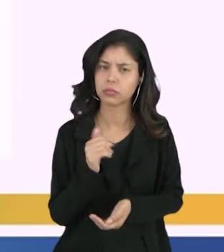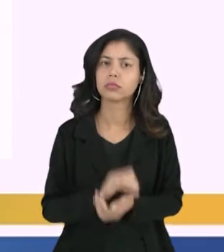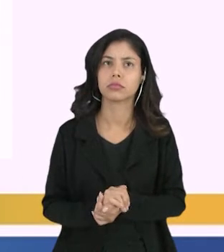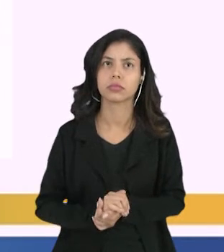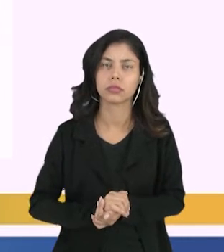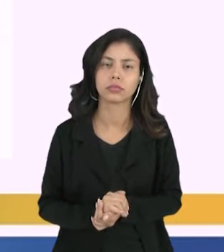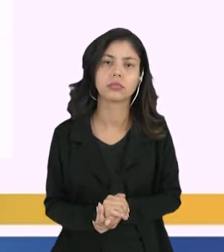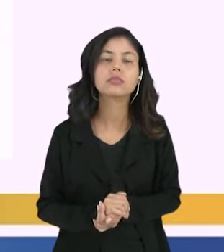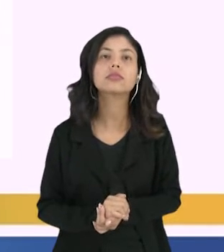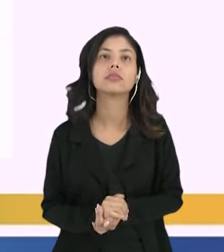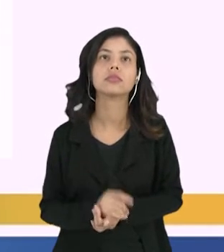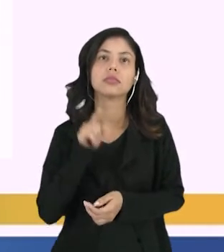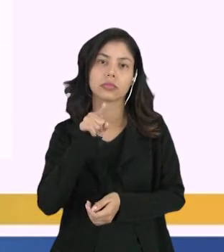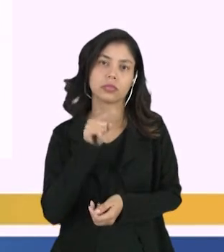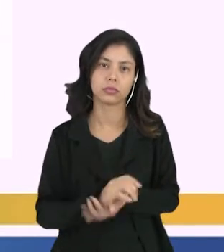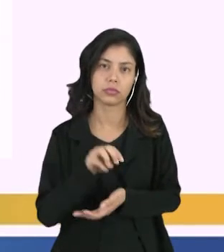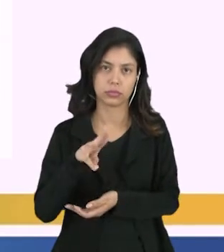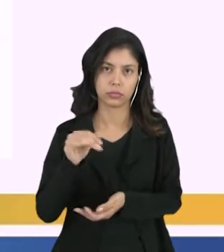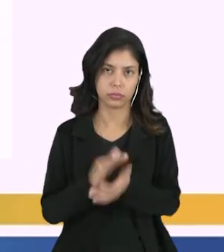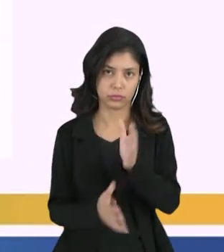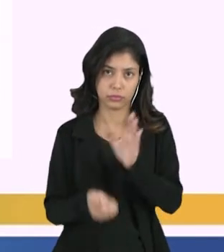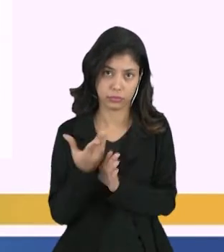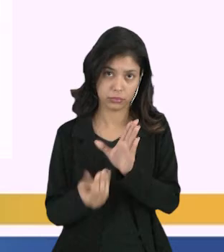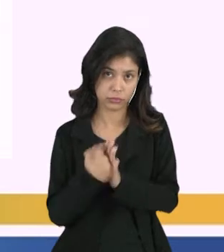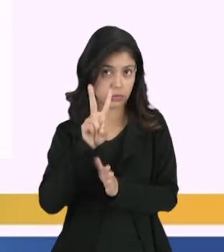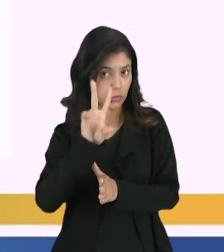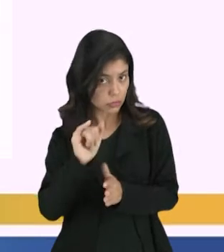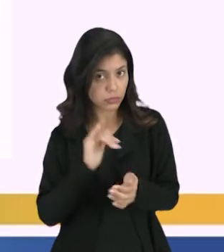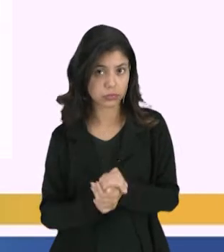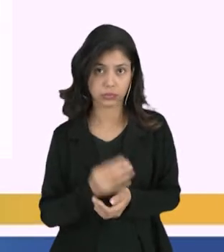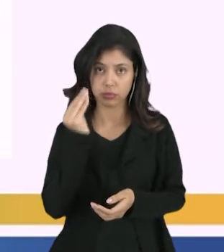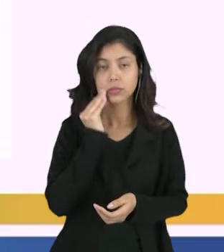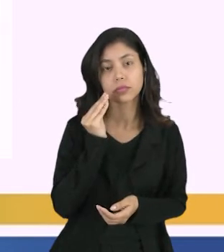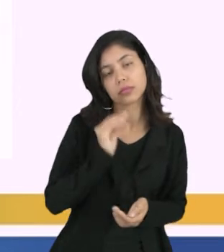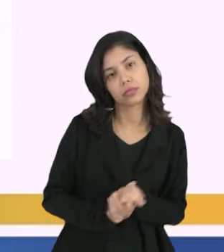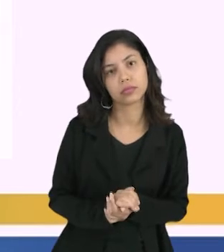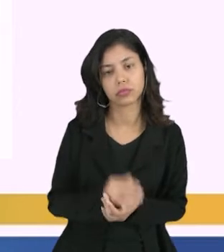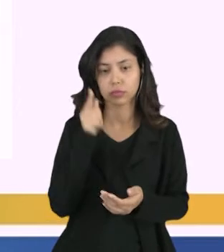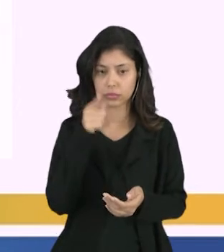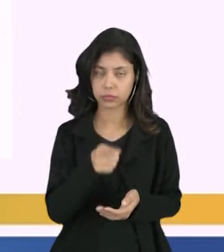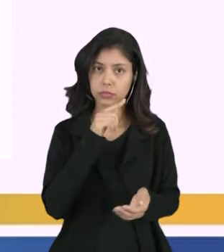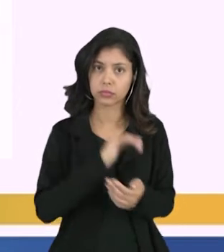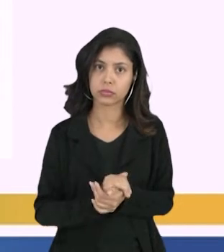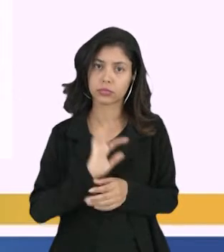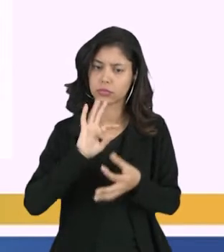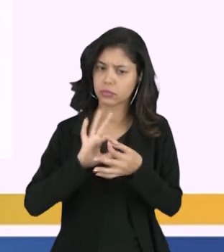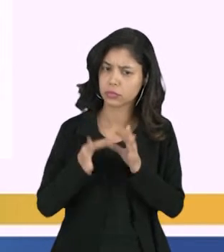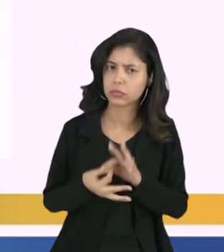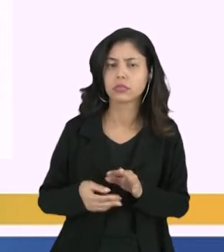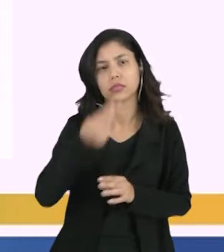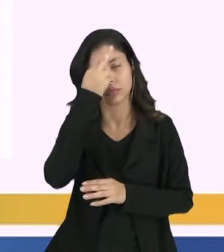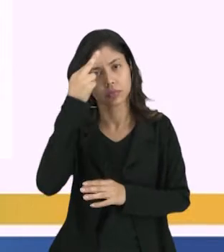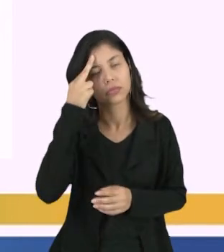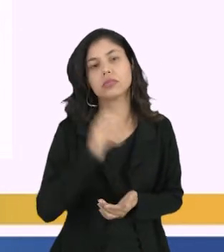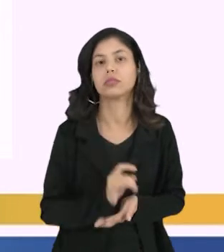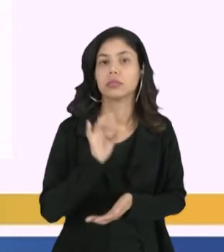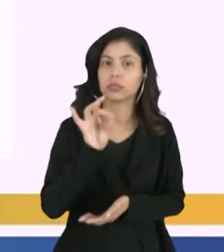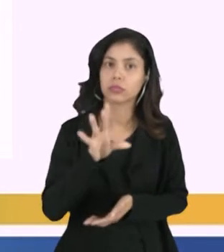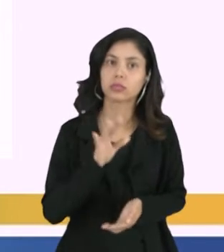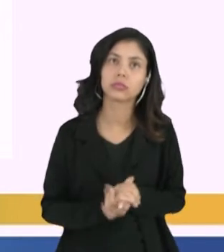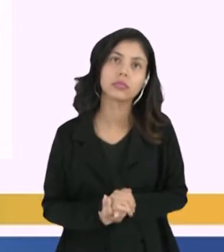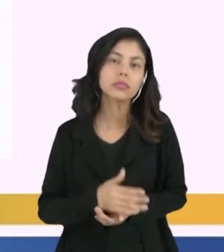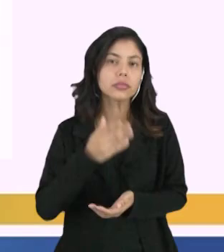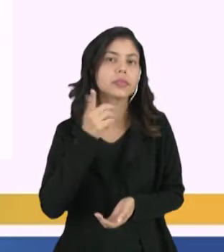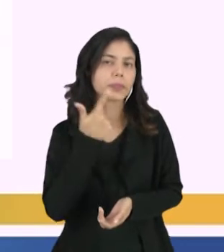E aí, esse modo de produção, ele vai se ter em determinados contextos históricos. Só que o